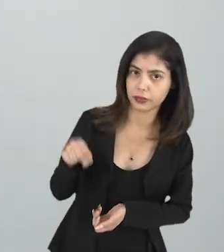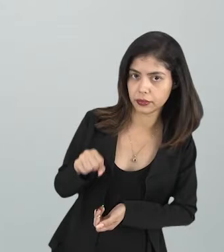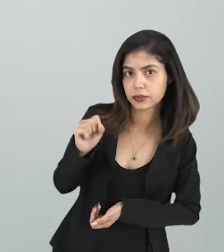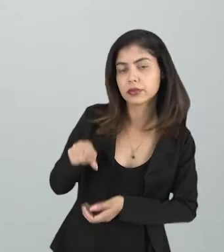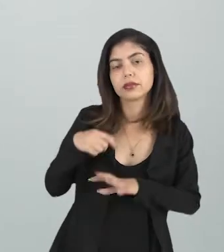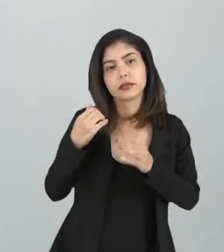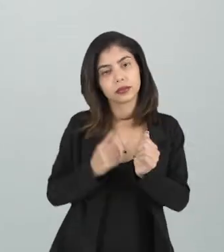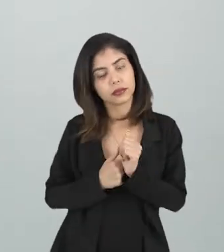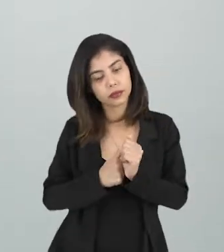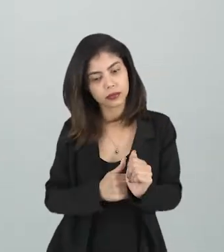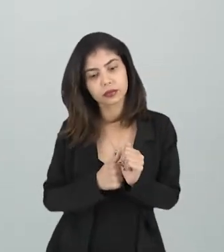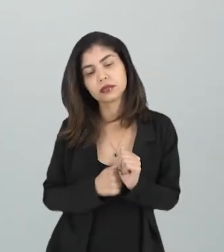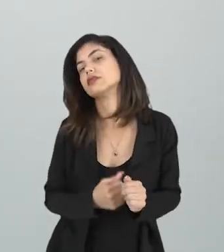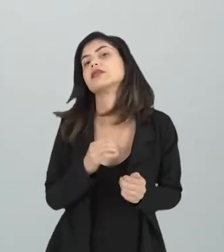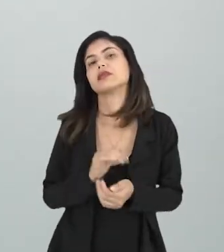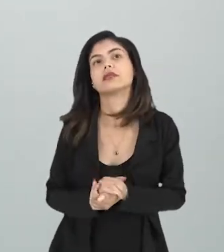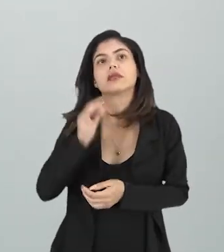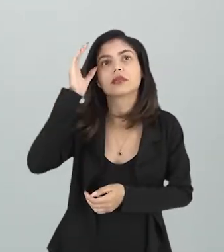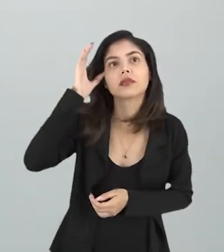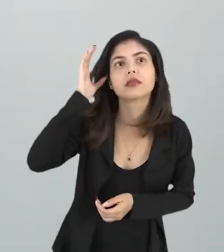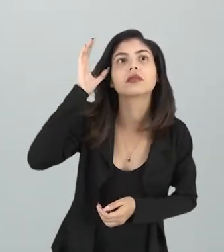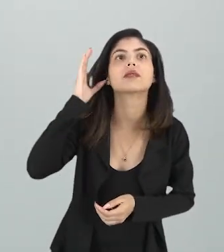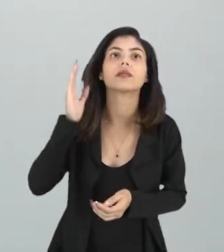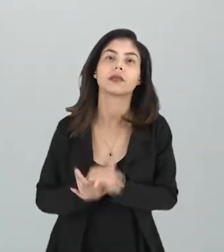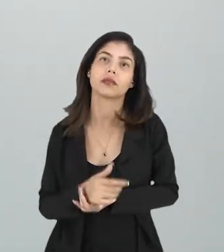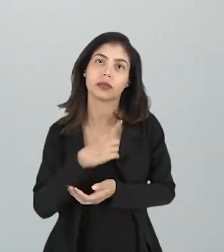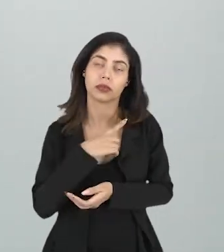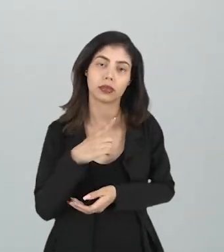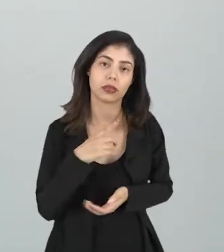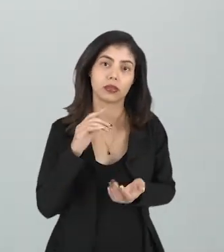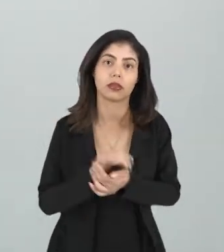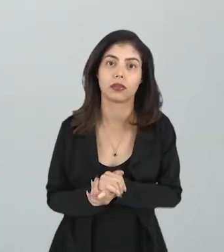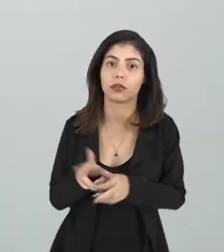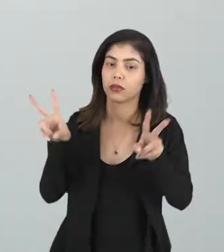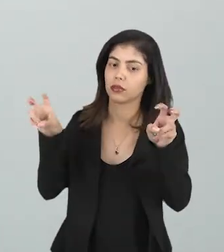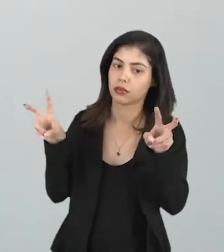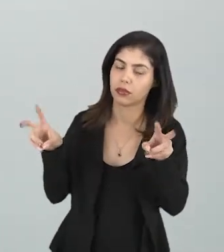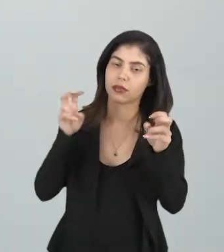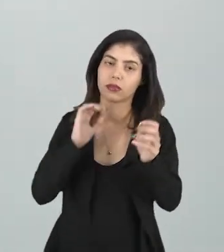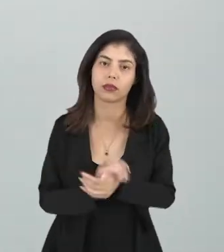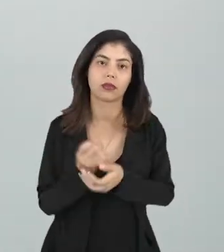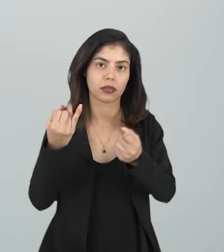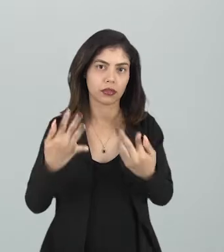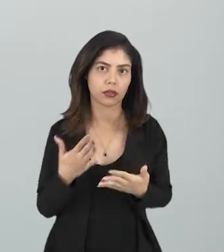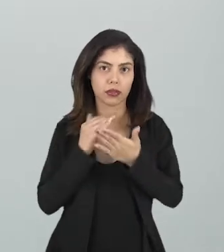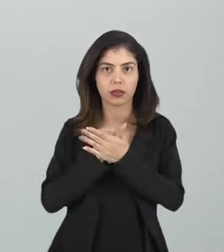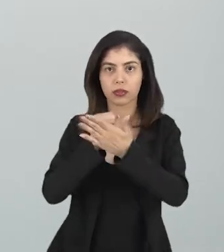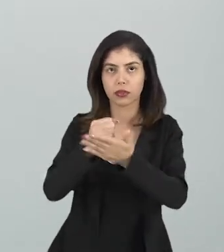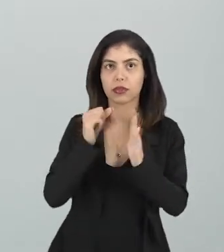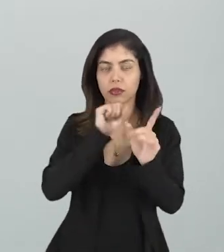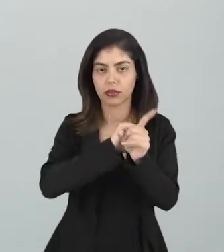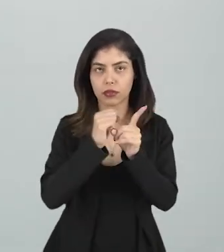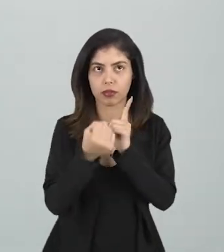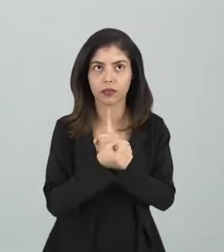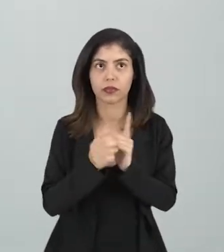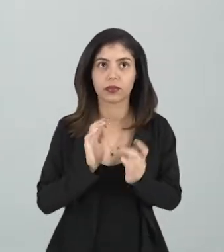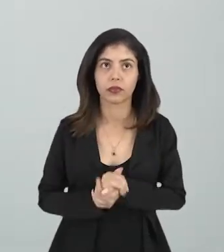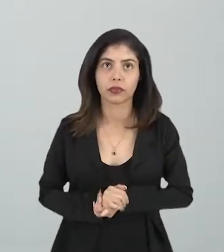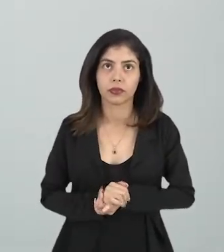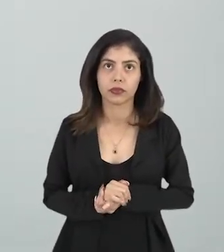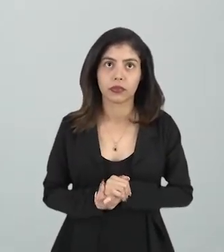existência precede a consciência e tal, tem suas teses, tem sua contribuição para a sociedade, né?